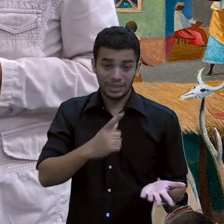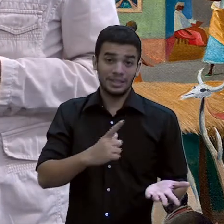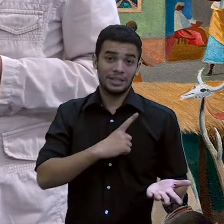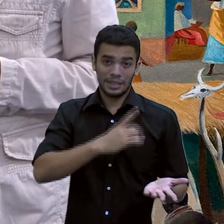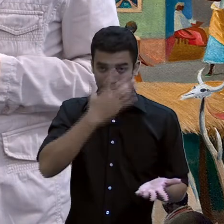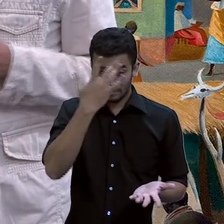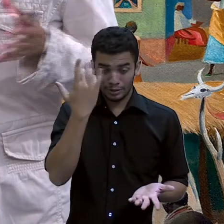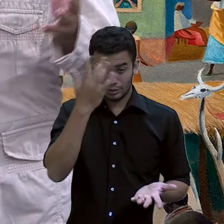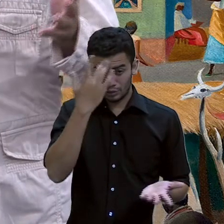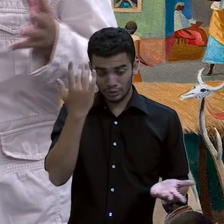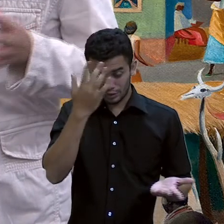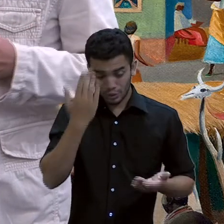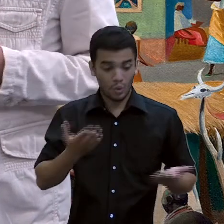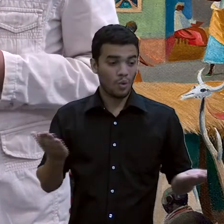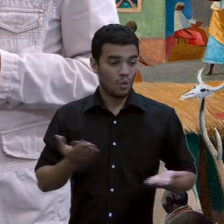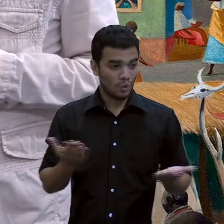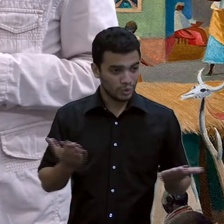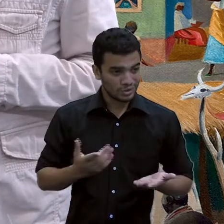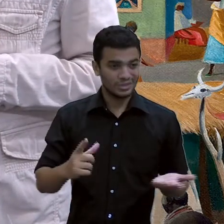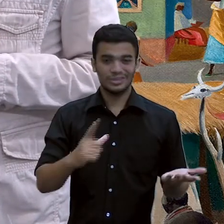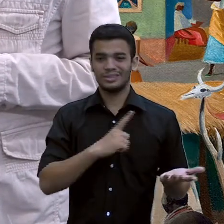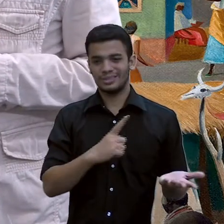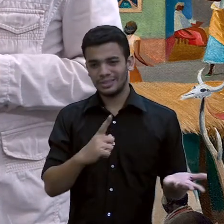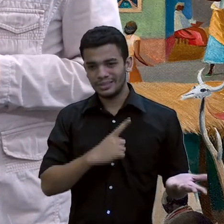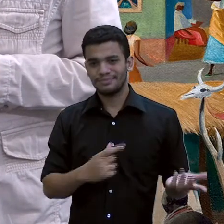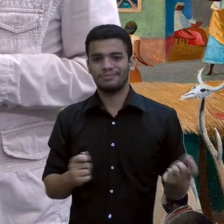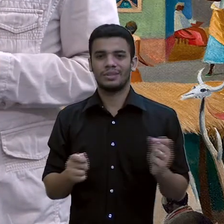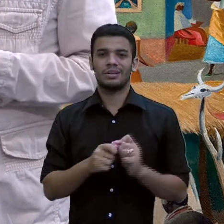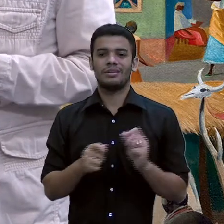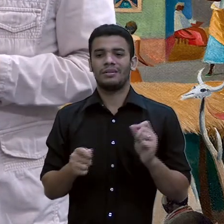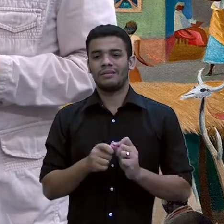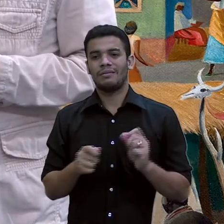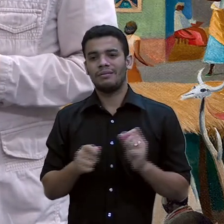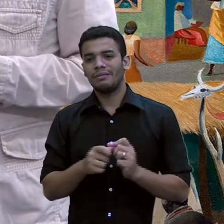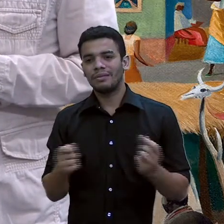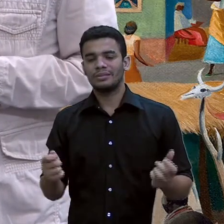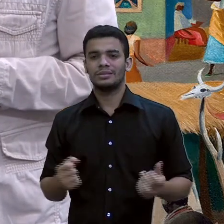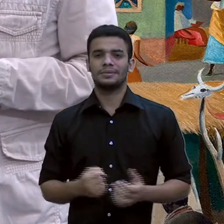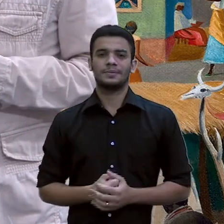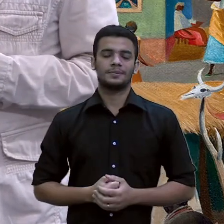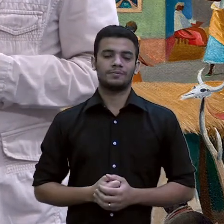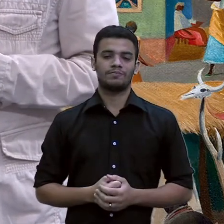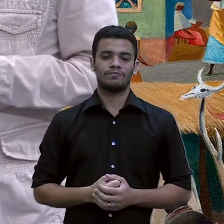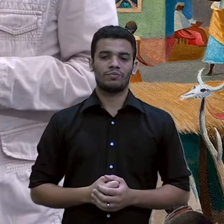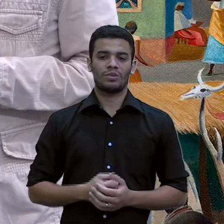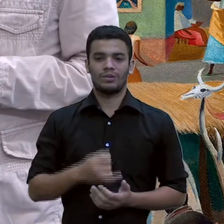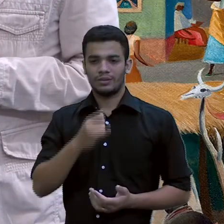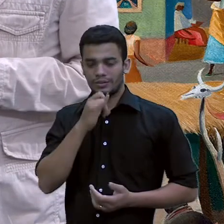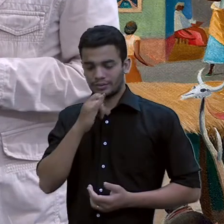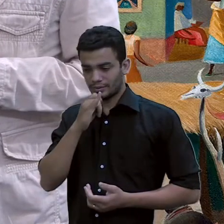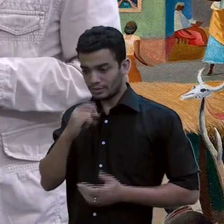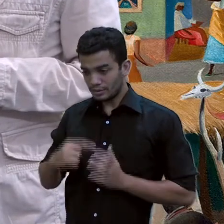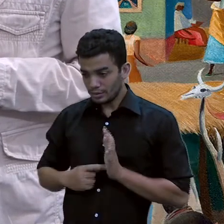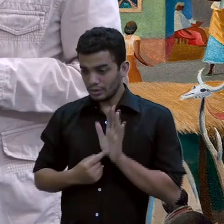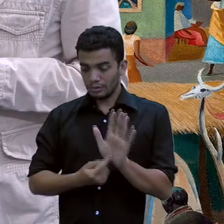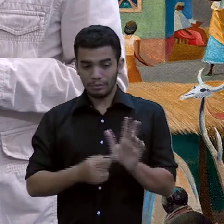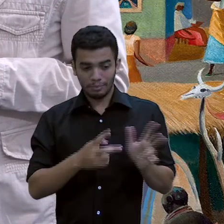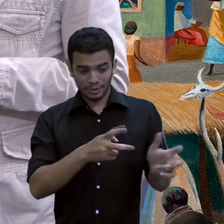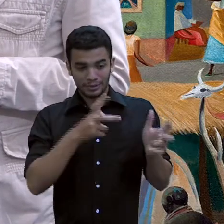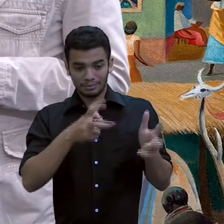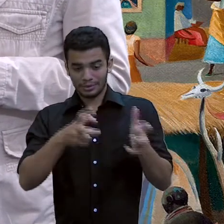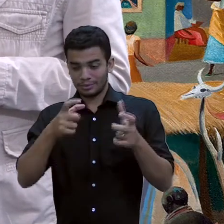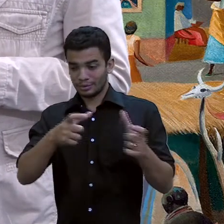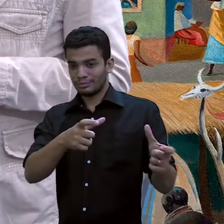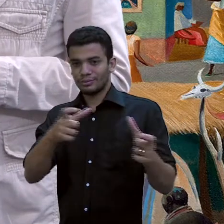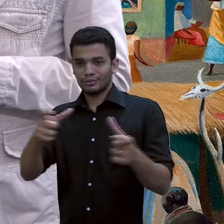terras, com a imensidão do Brasil, ela permanece enraizada até os dias atuais.